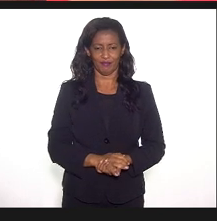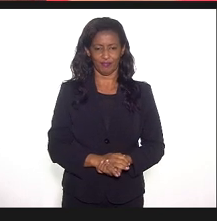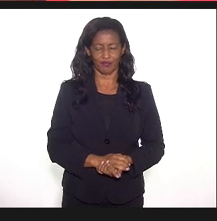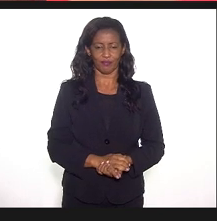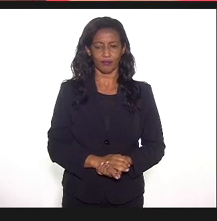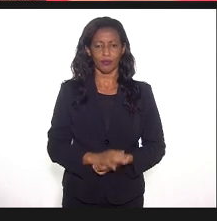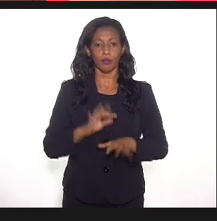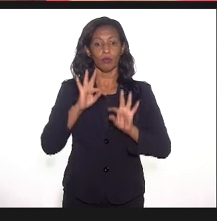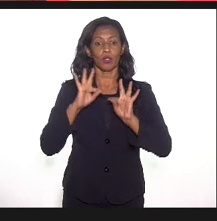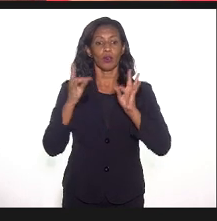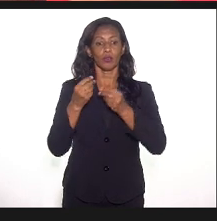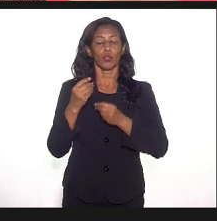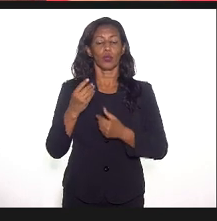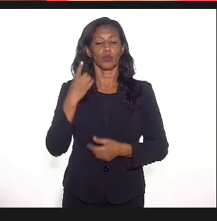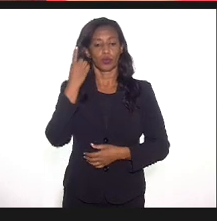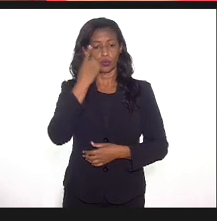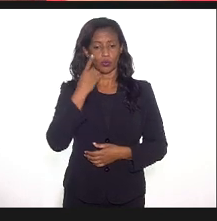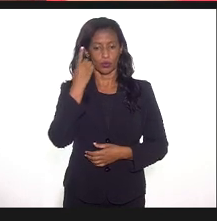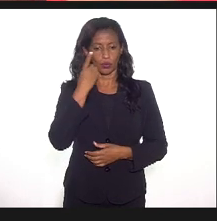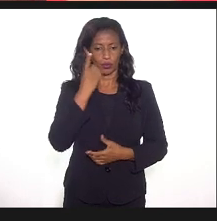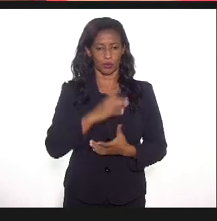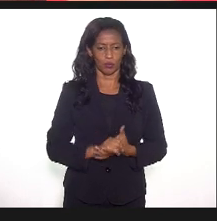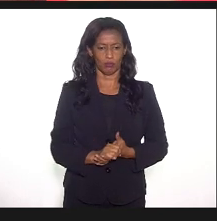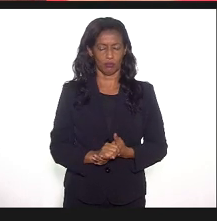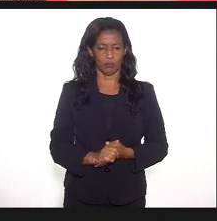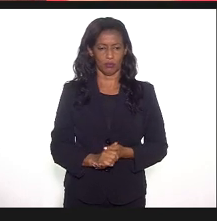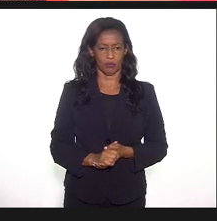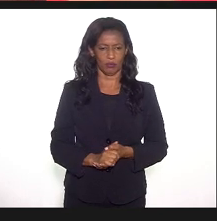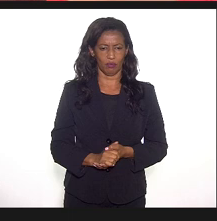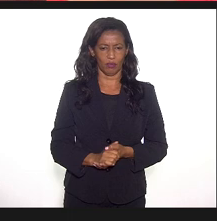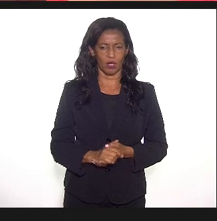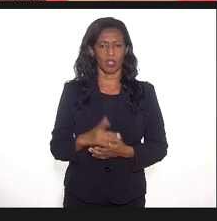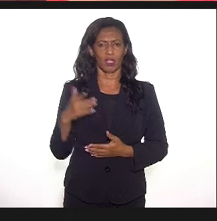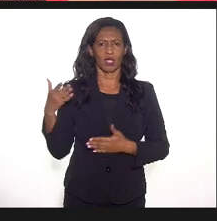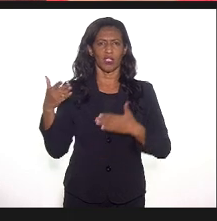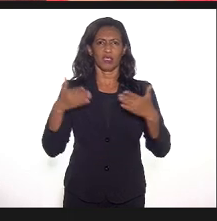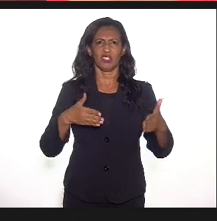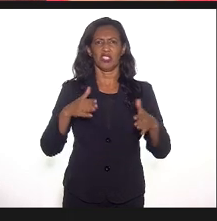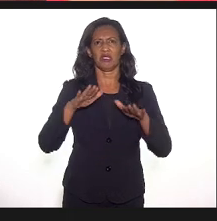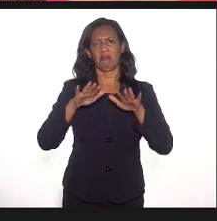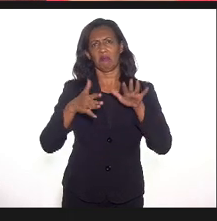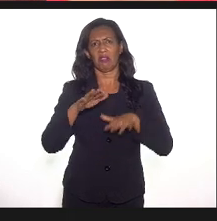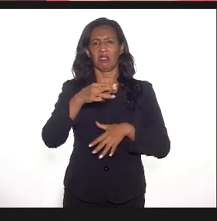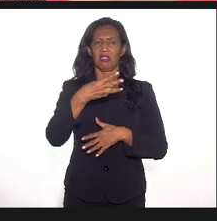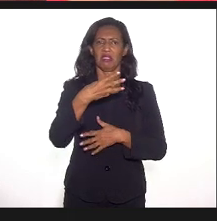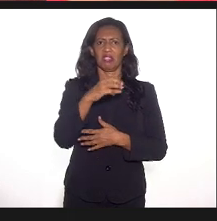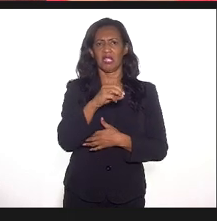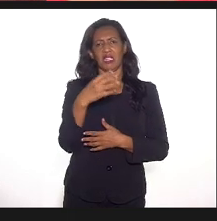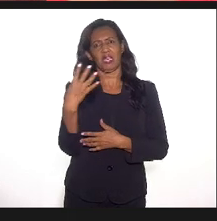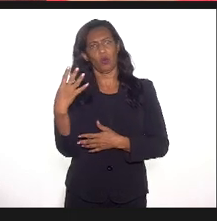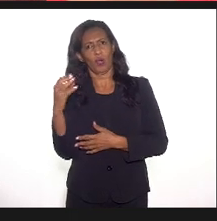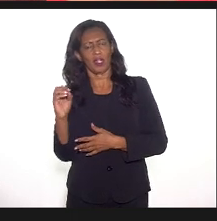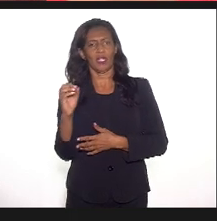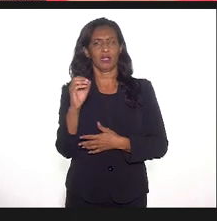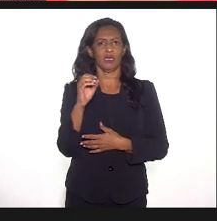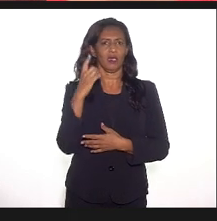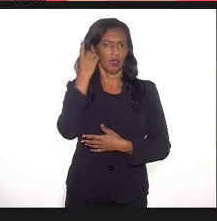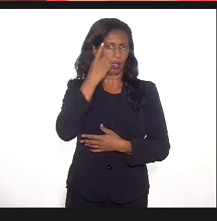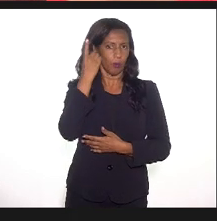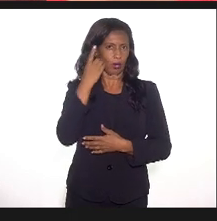Todos os deputados estivemos lá, seguramente tinha uns 30, 40 deputados. A Célia estava,